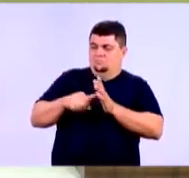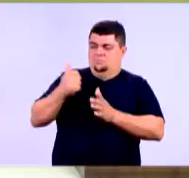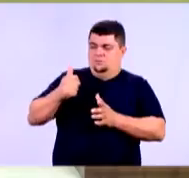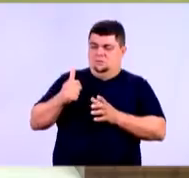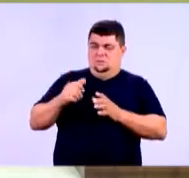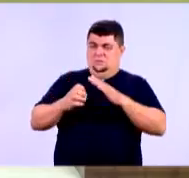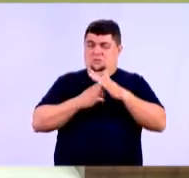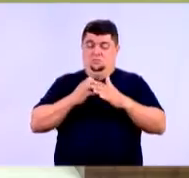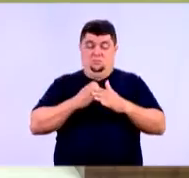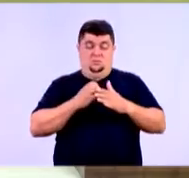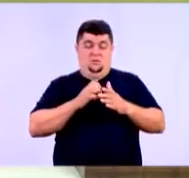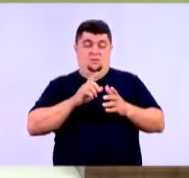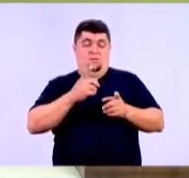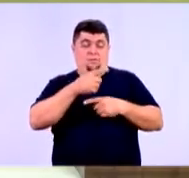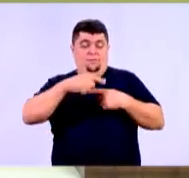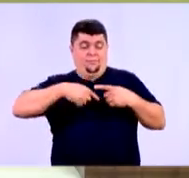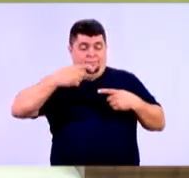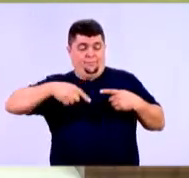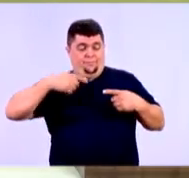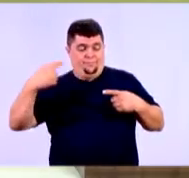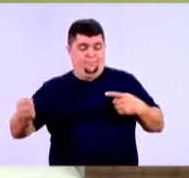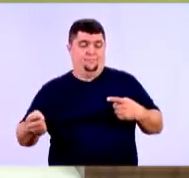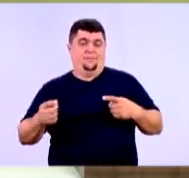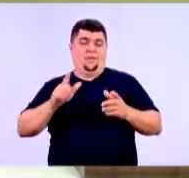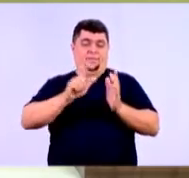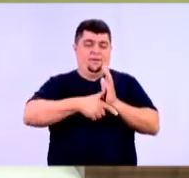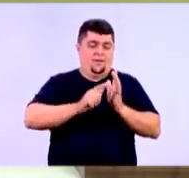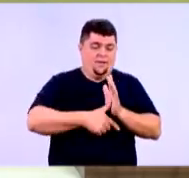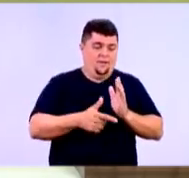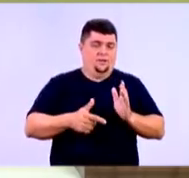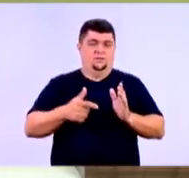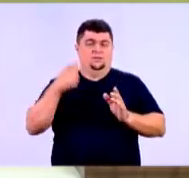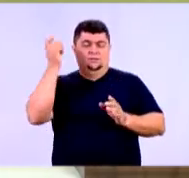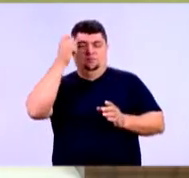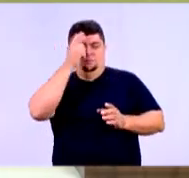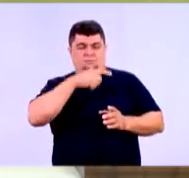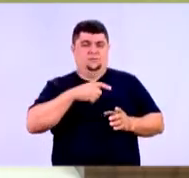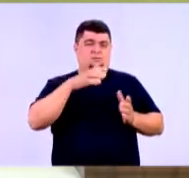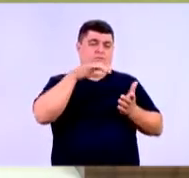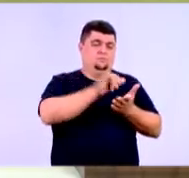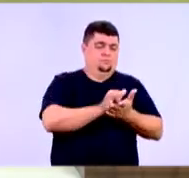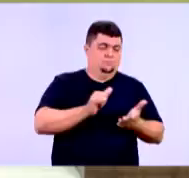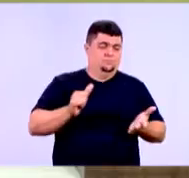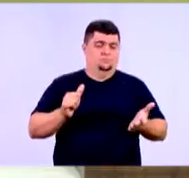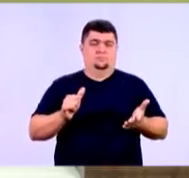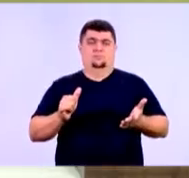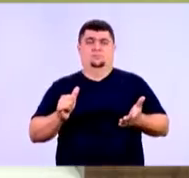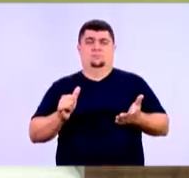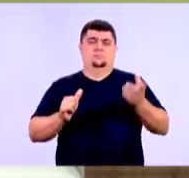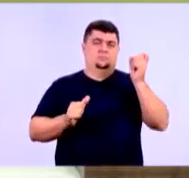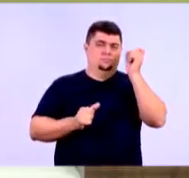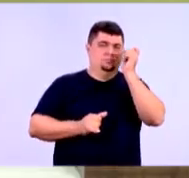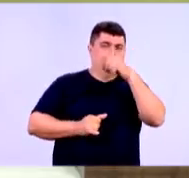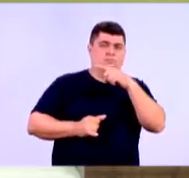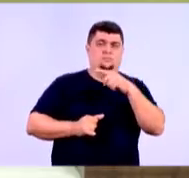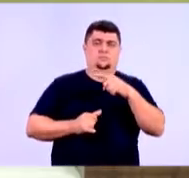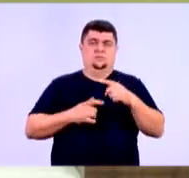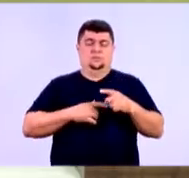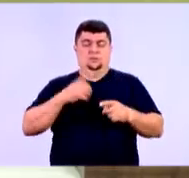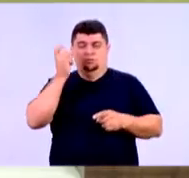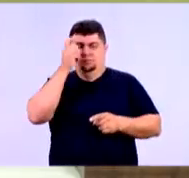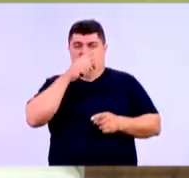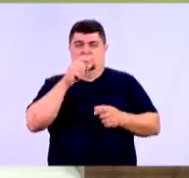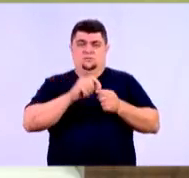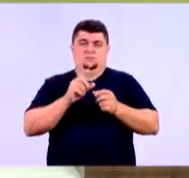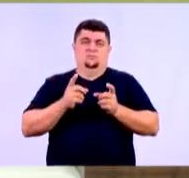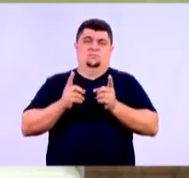não entrega no prazo, ou que a empresa ela é muito burocrática na hora do cadastro, enfim, que ela fica colocando algum empecilho para